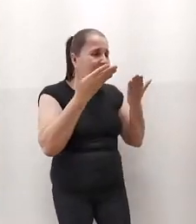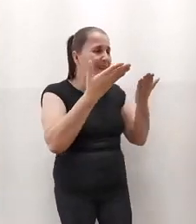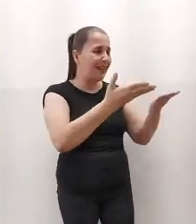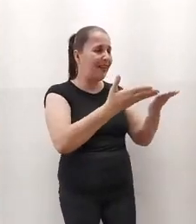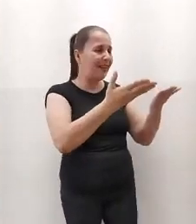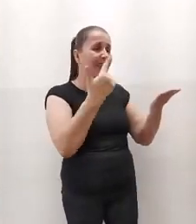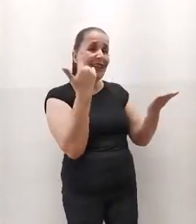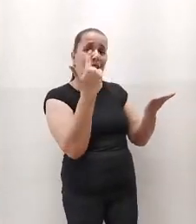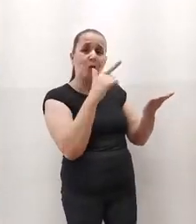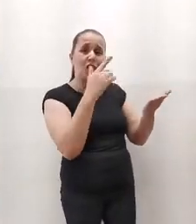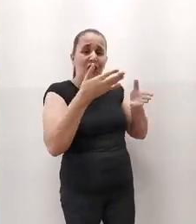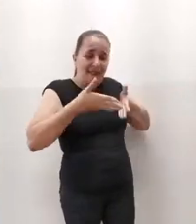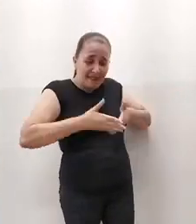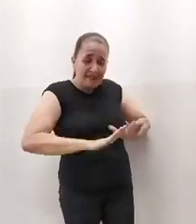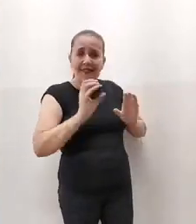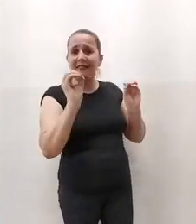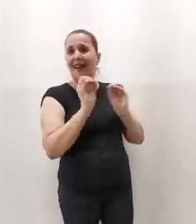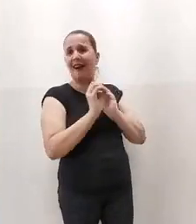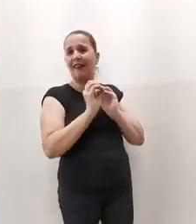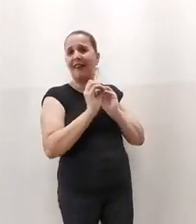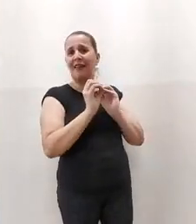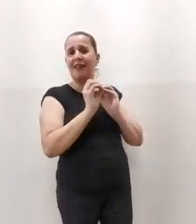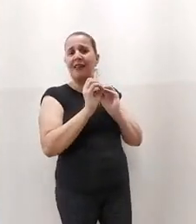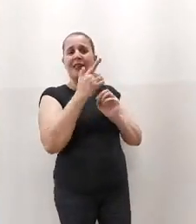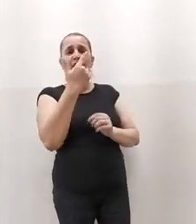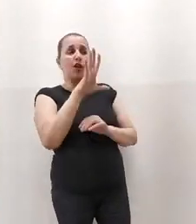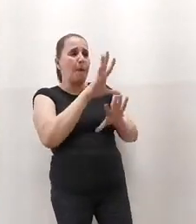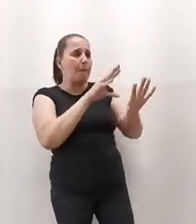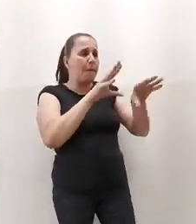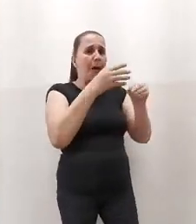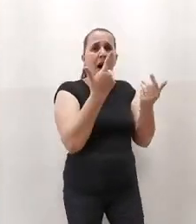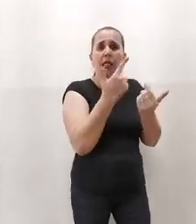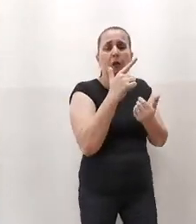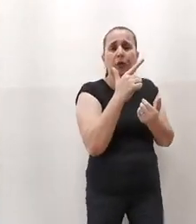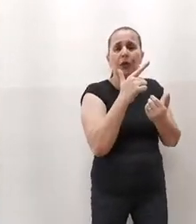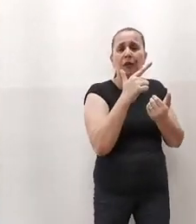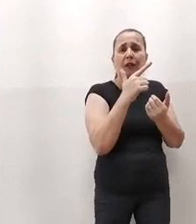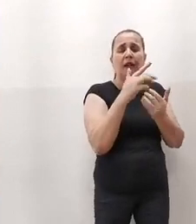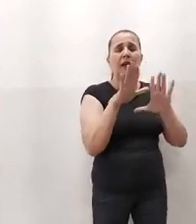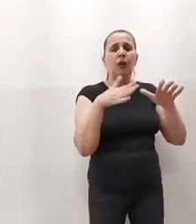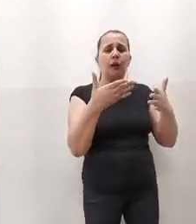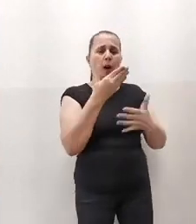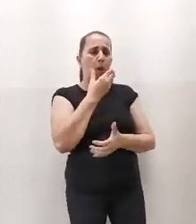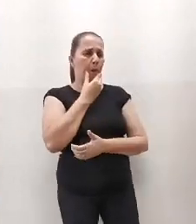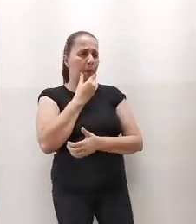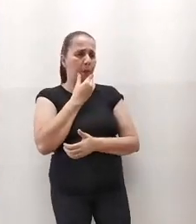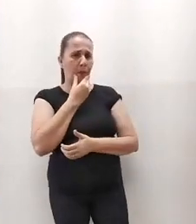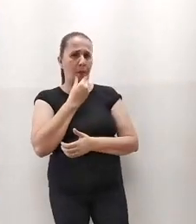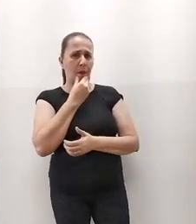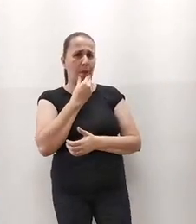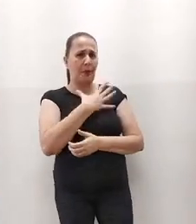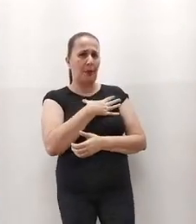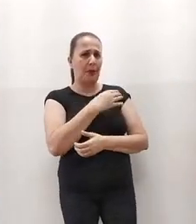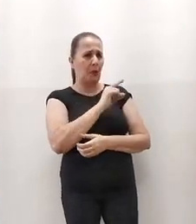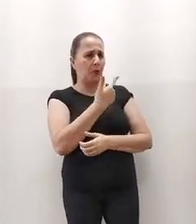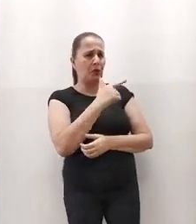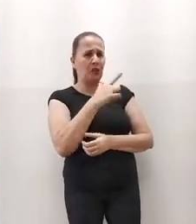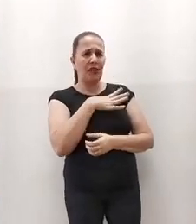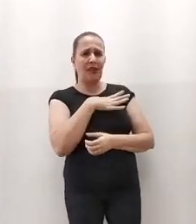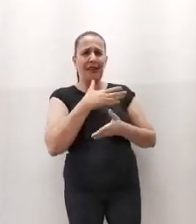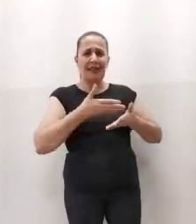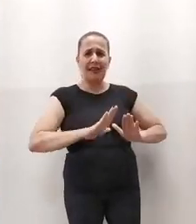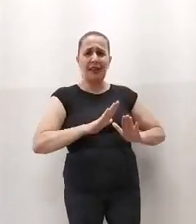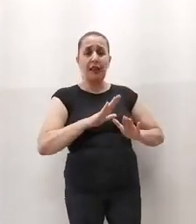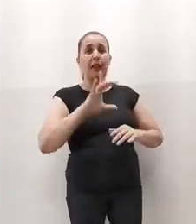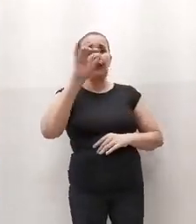nem tinha surgido ainda, não se podia pegar, não se podia olhar, o menino nem tinha nascido, e Deus está falando, o que eu